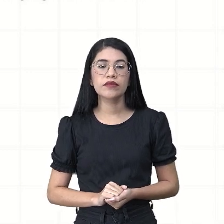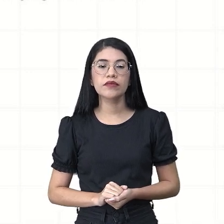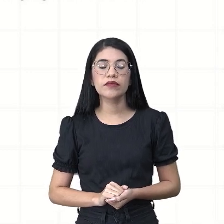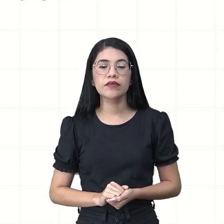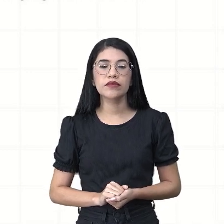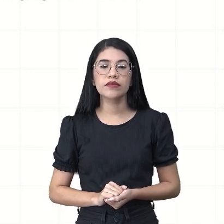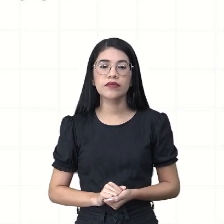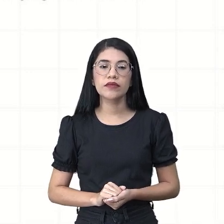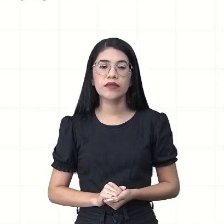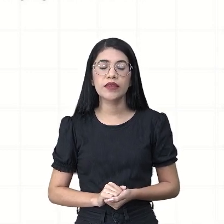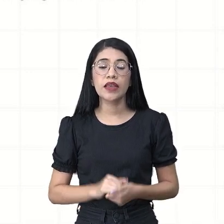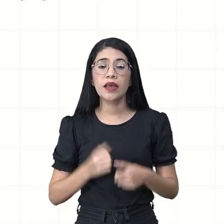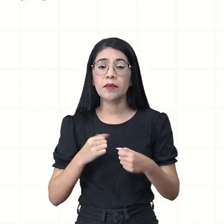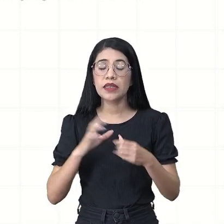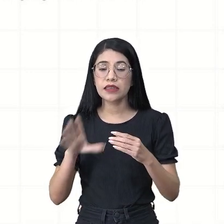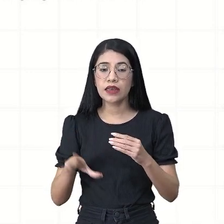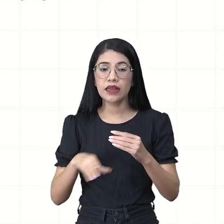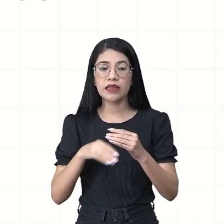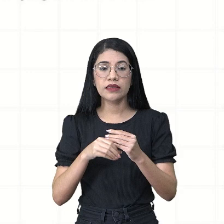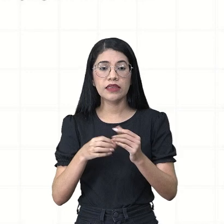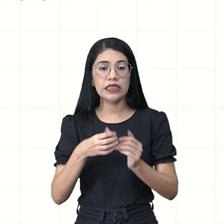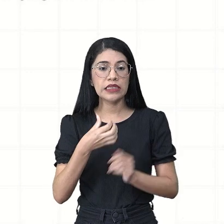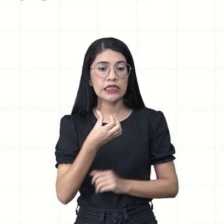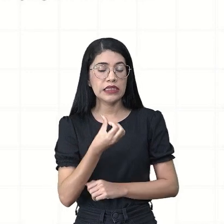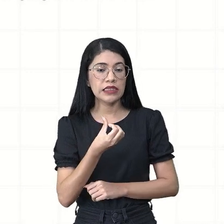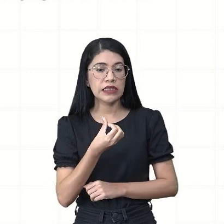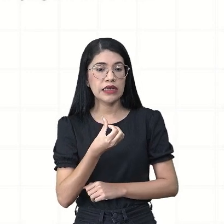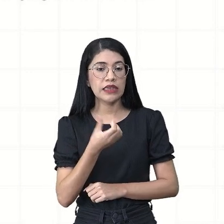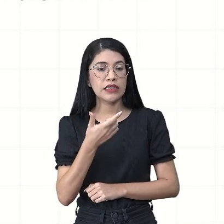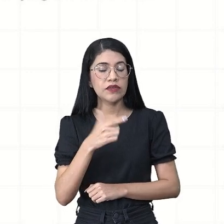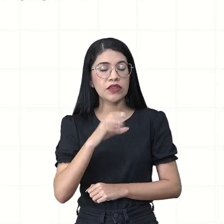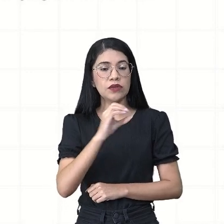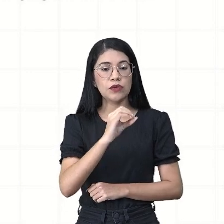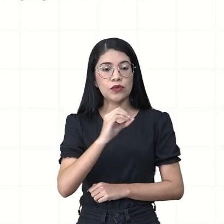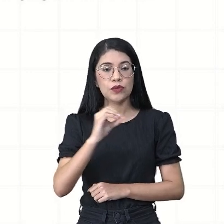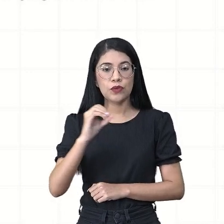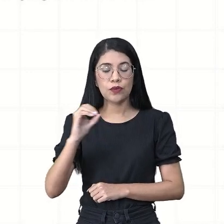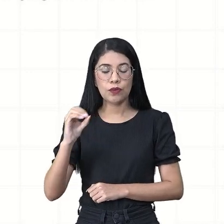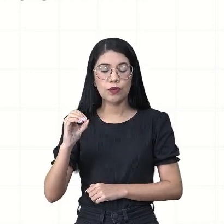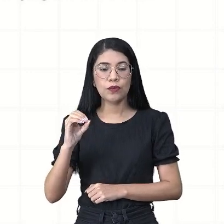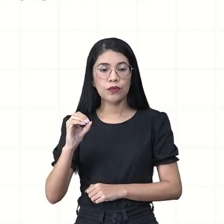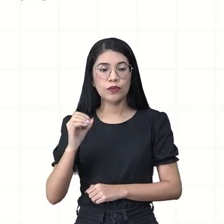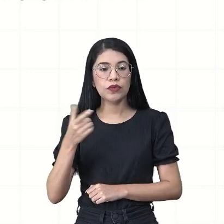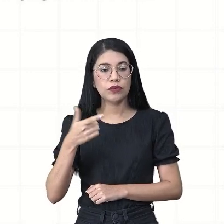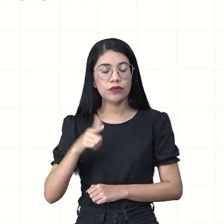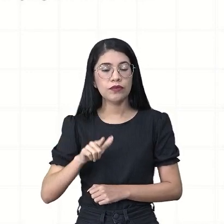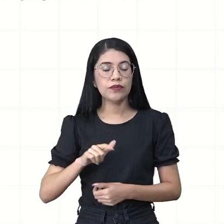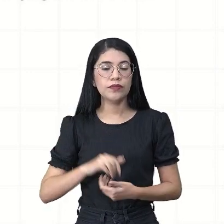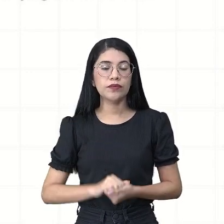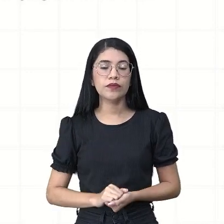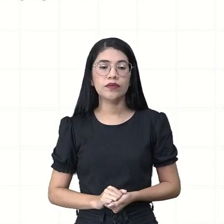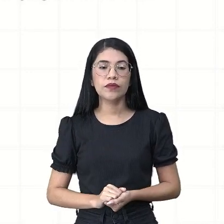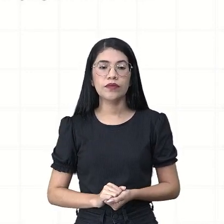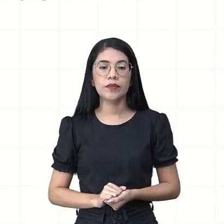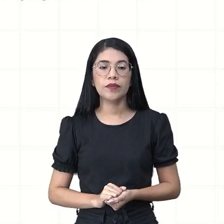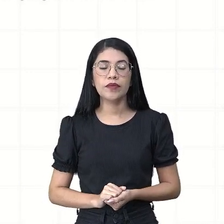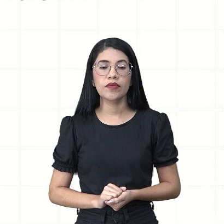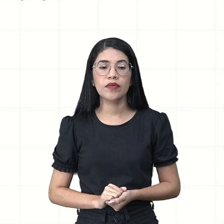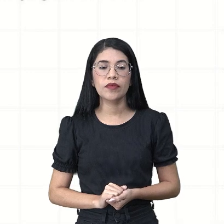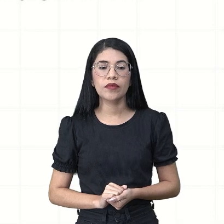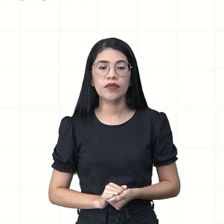aqui, 6 zeros. Né? Então, vai ficar assim, ó, 1 Micrômetro vai ser igual a